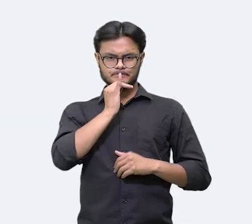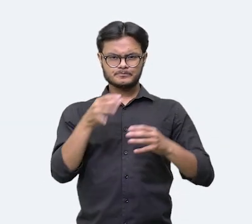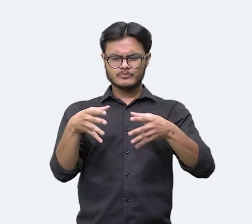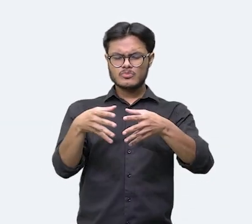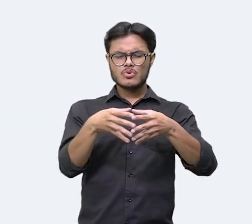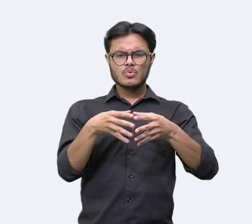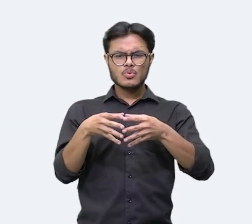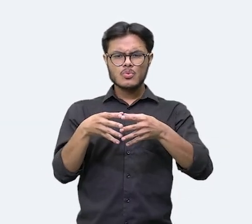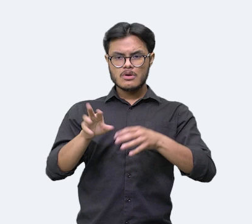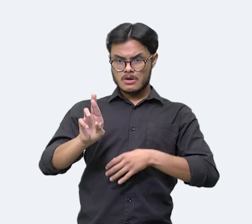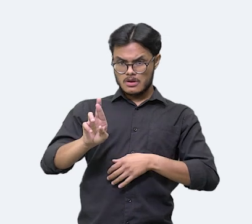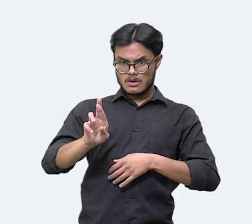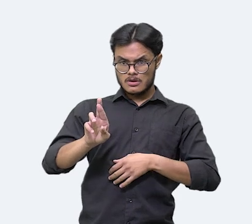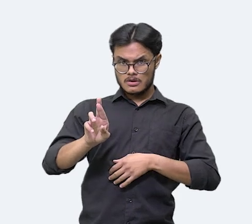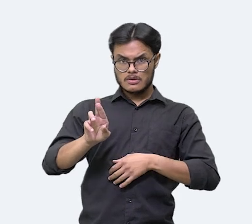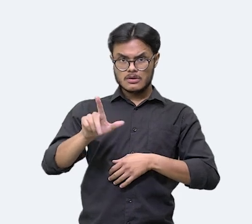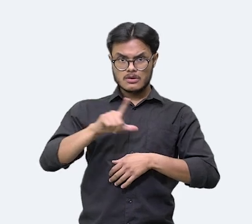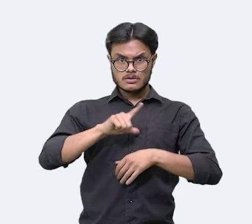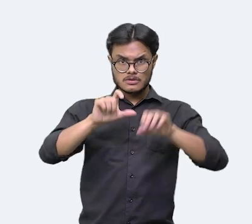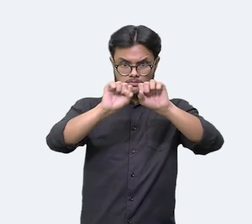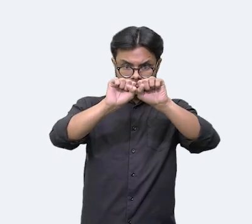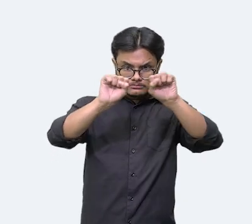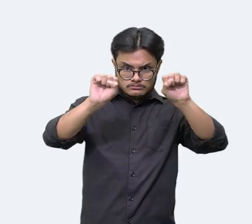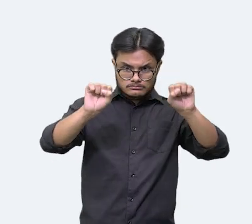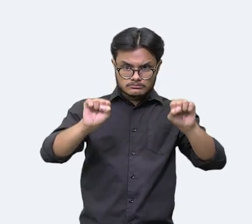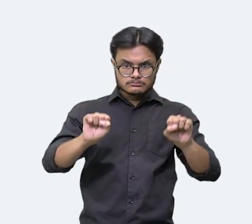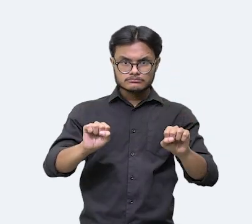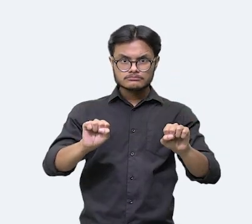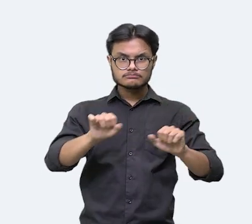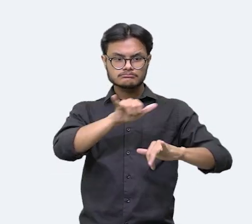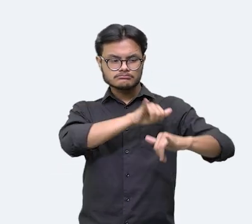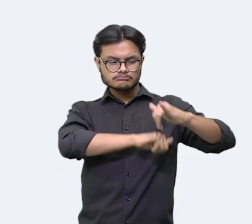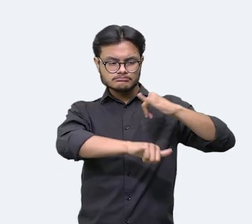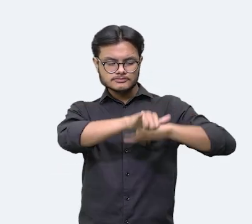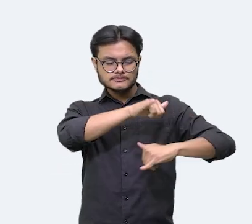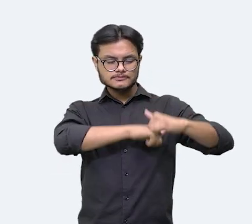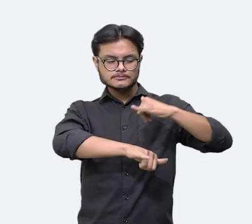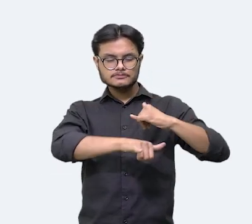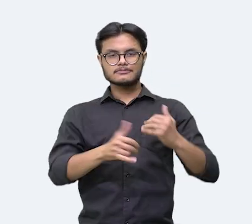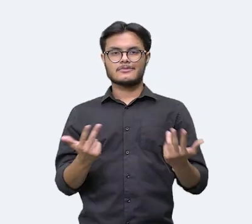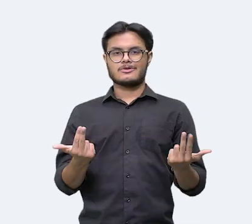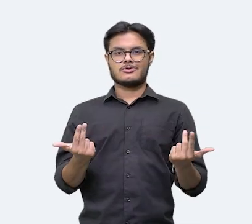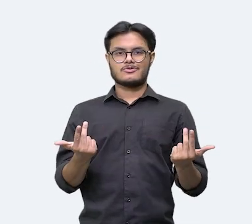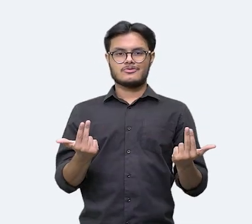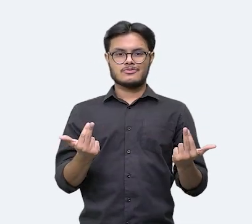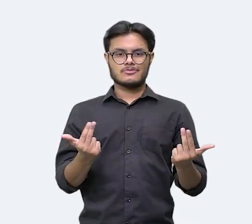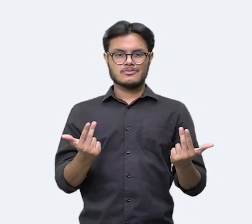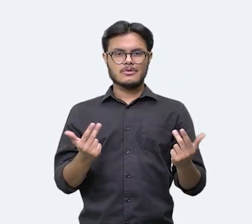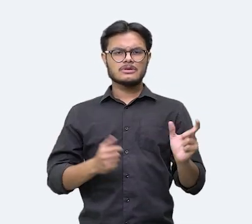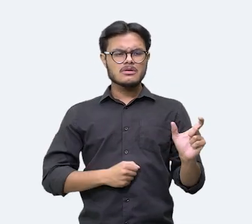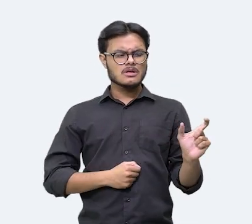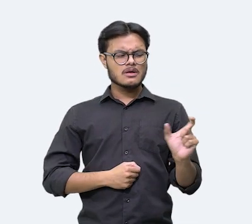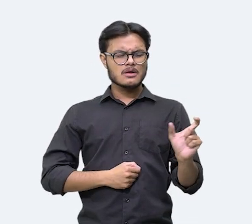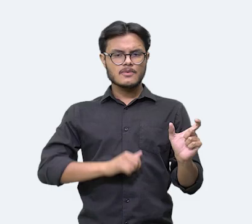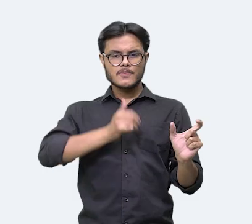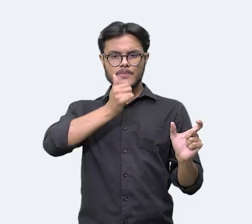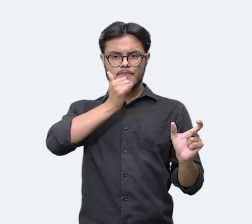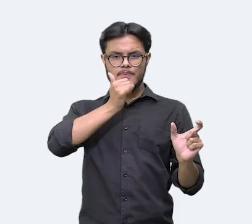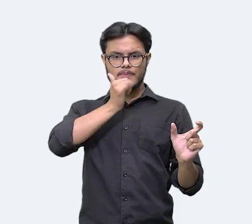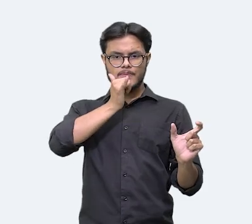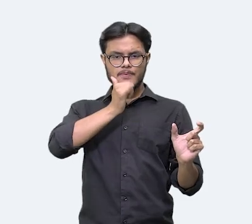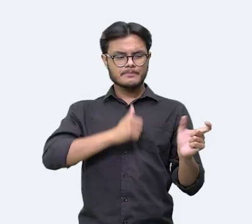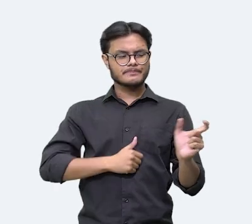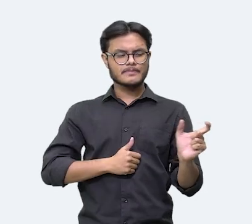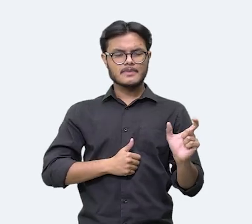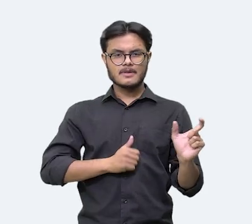está associado em série quando por eles estiver passando a mesma corrente. Então aqui nós temos a bateria mandando corrente aqui para o circuito, a